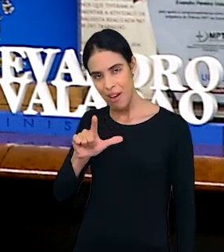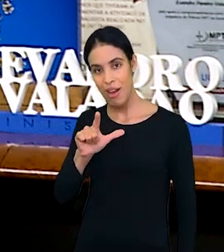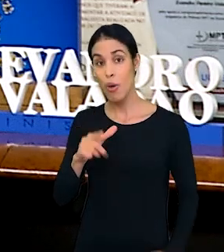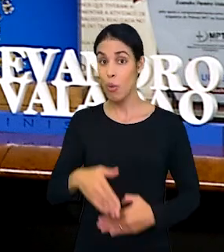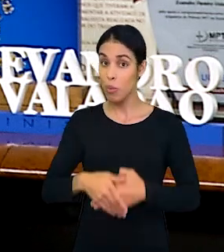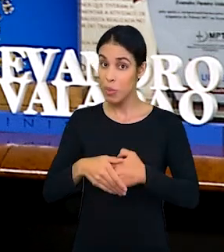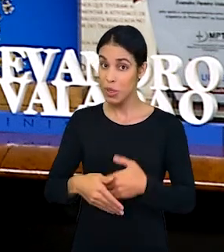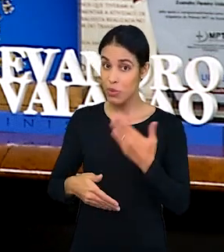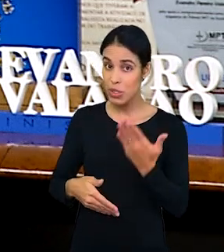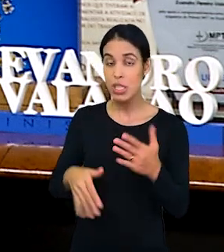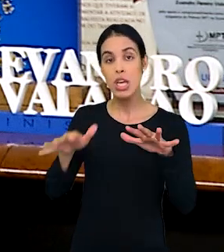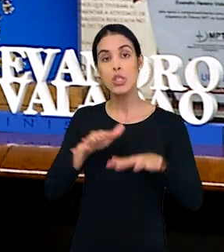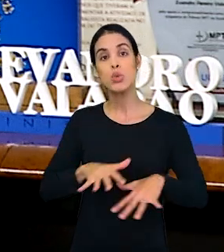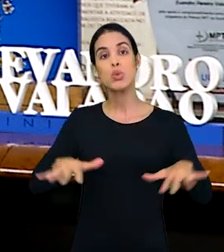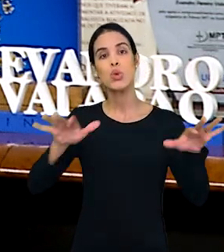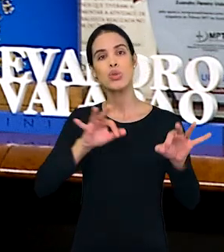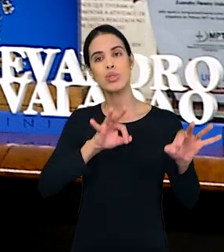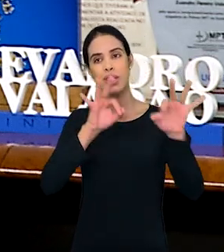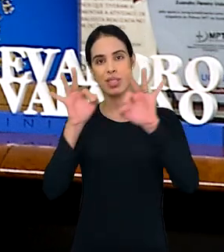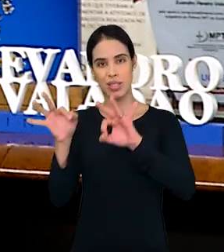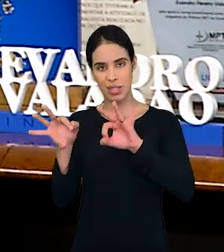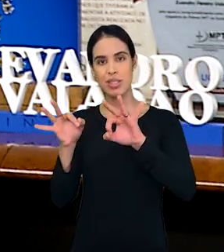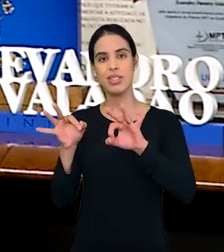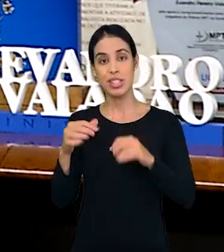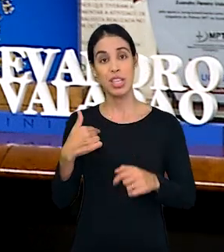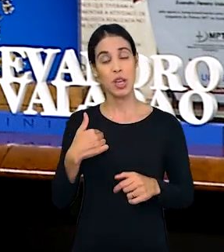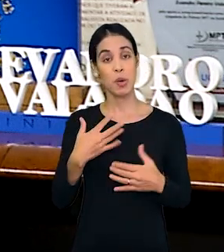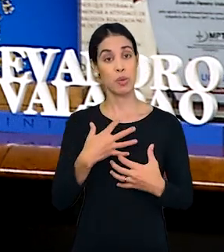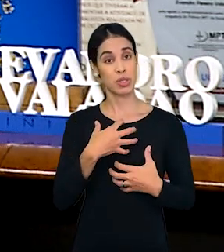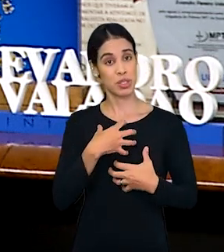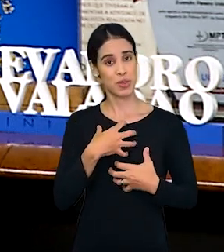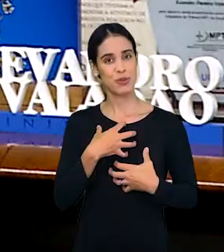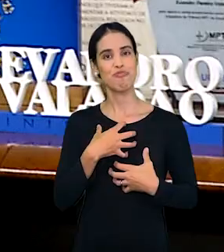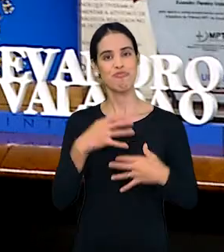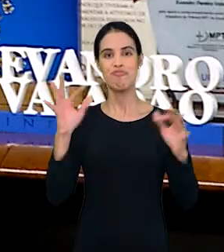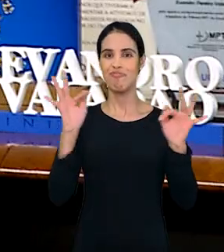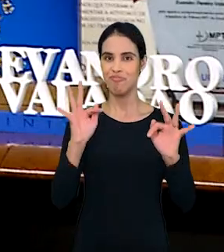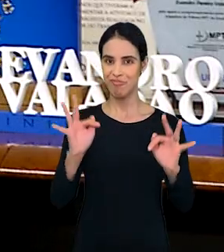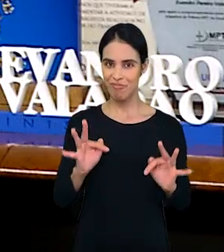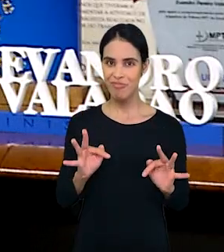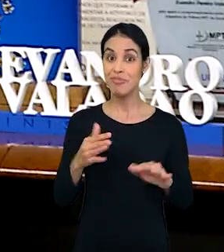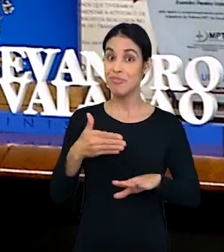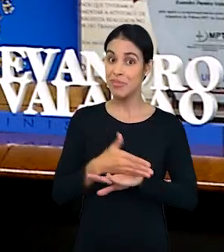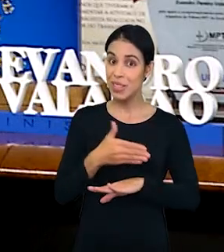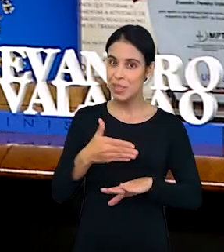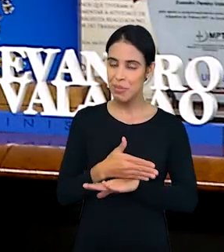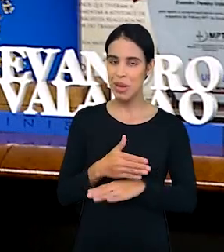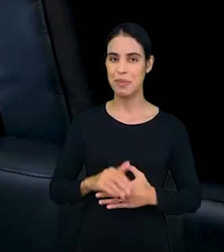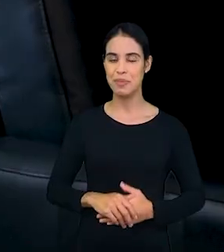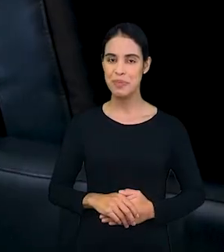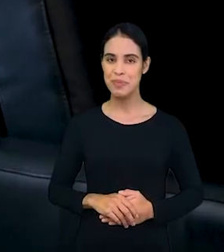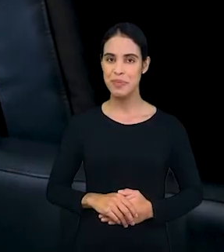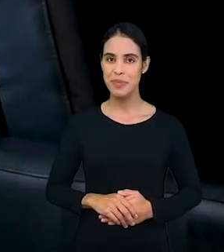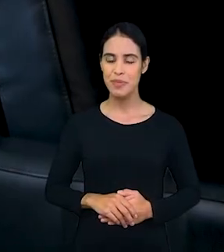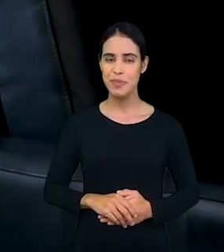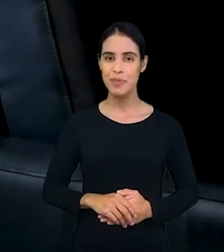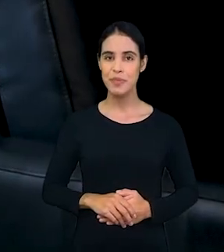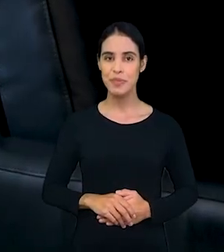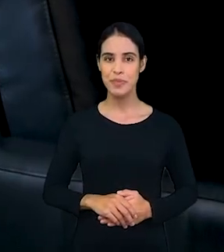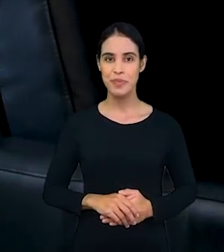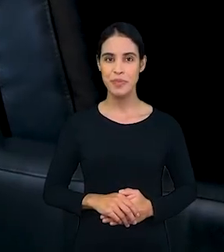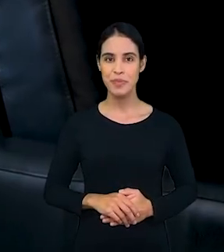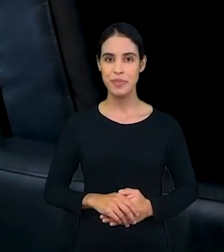que nos ouvem e nos assistem nesse momento. Estou muito feliz de participar deste programa. Ministro, qual